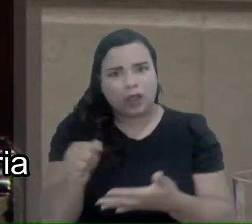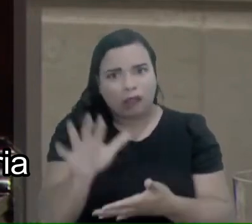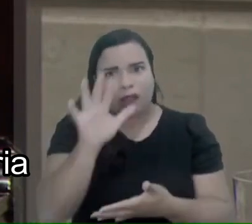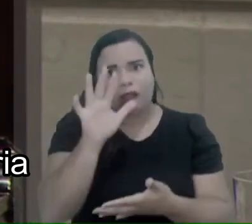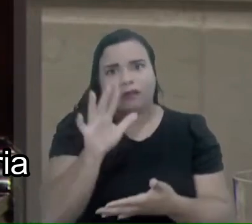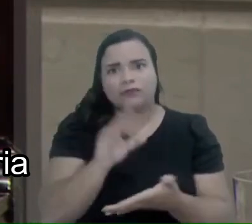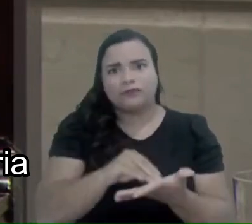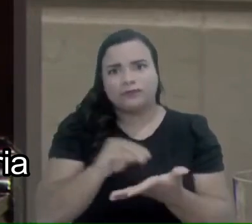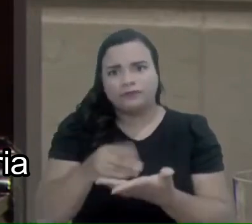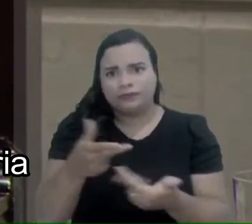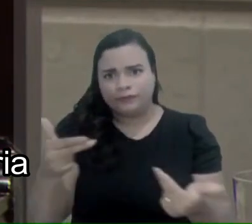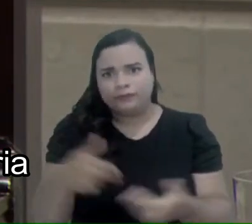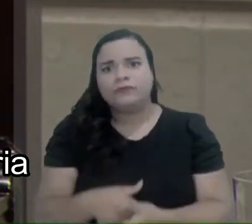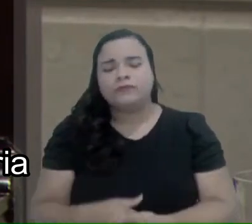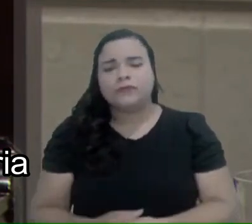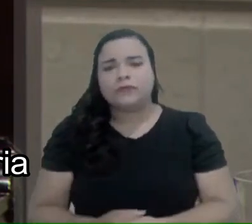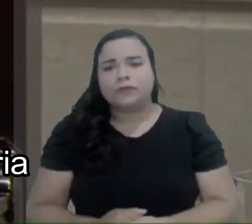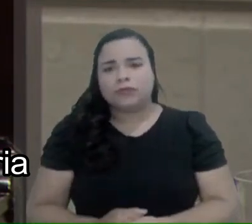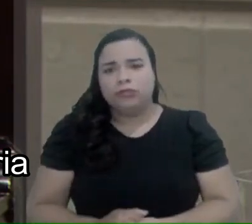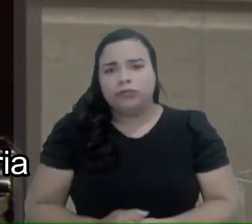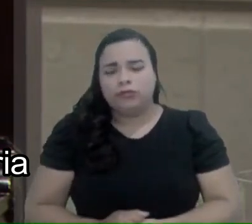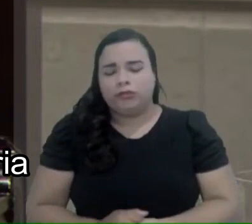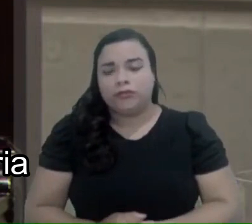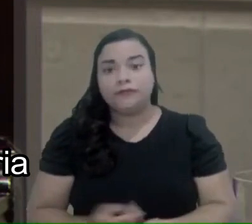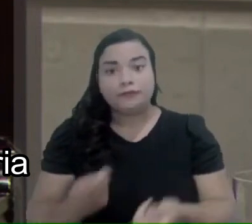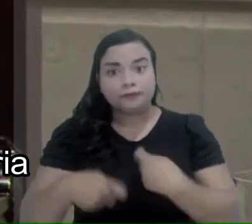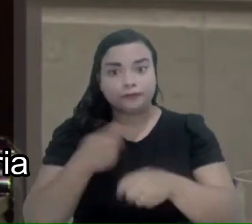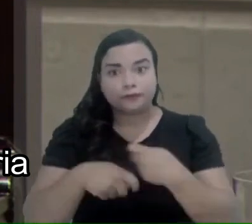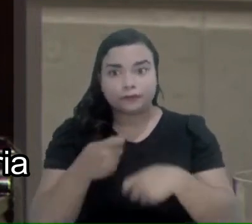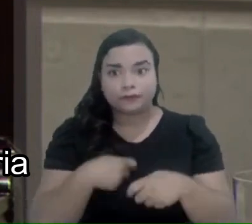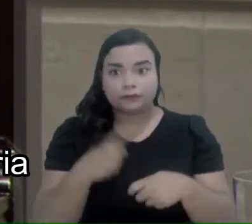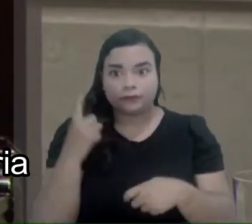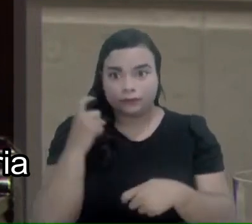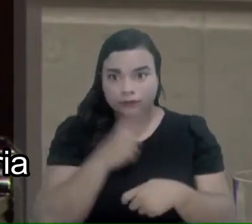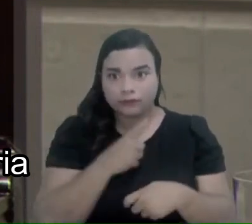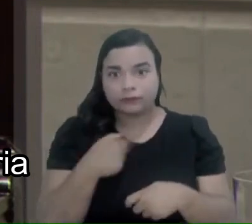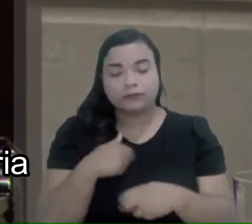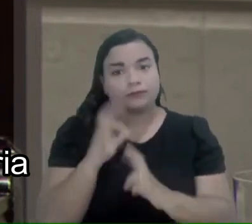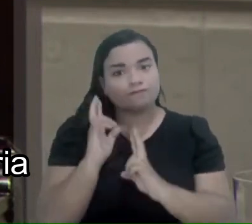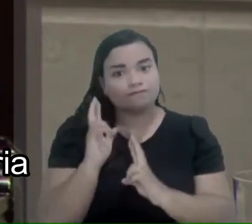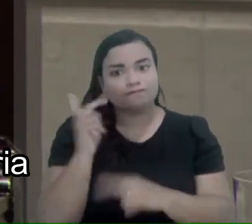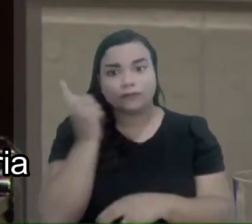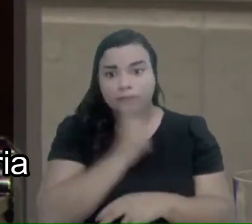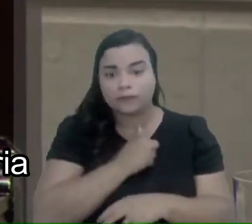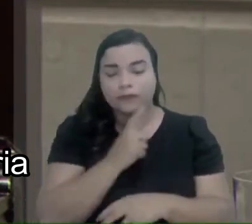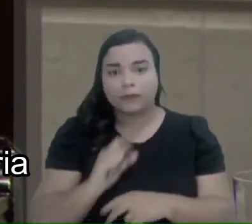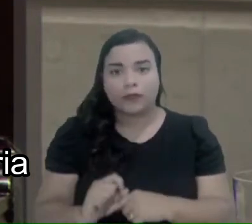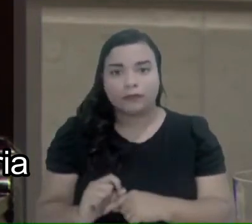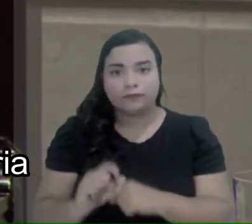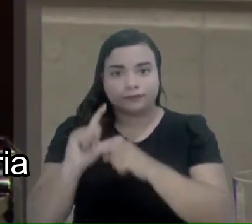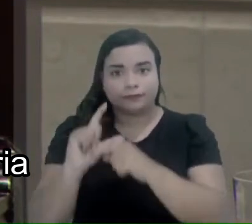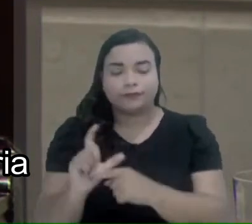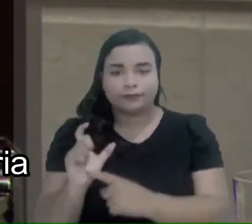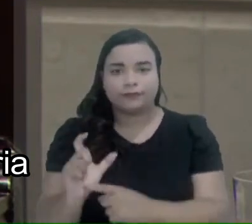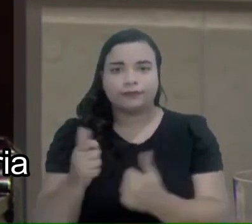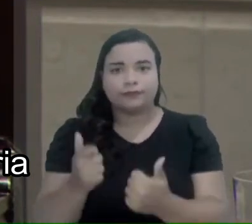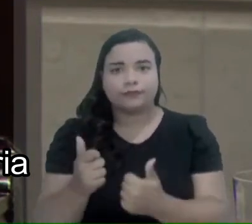nossa economia, que espero consigamos reverter muito em